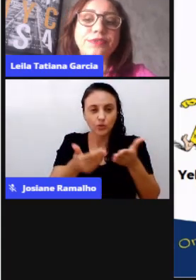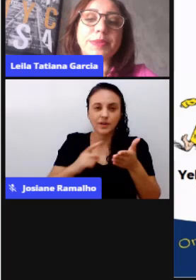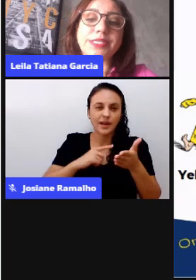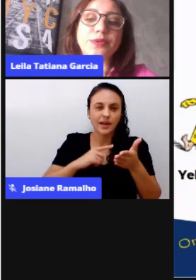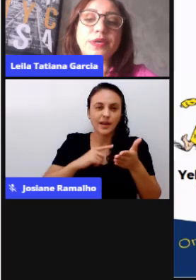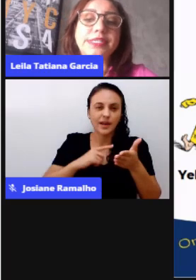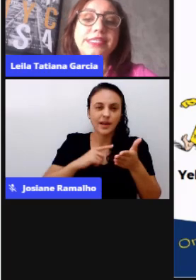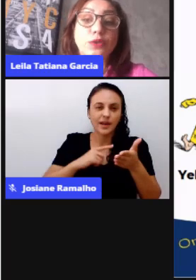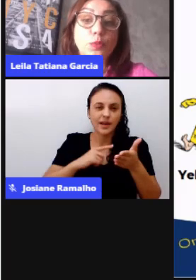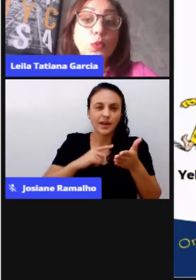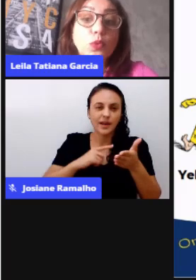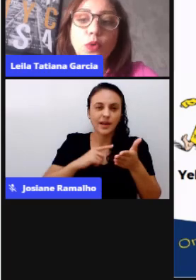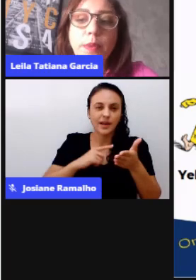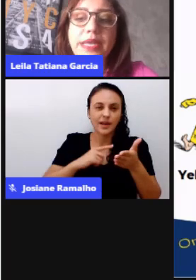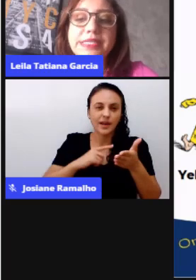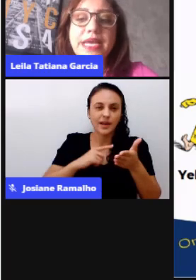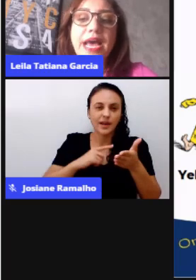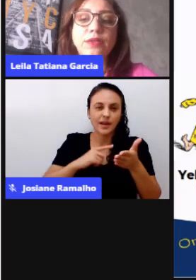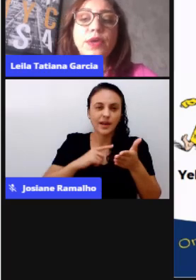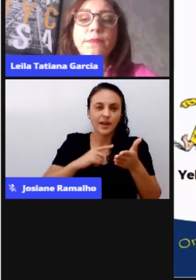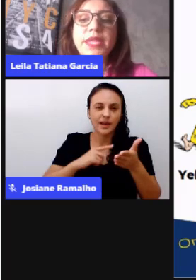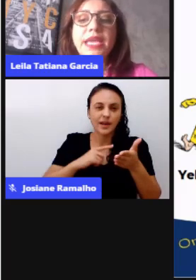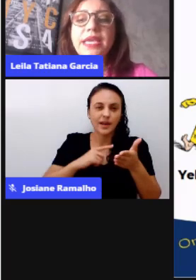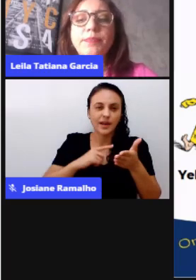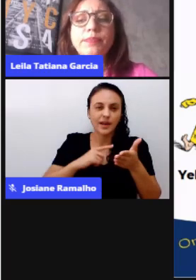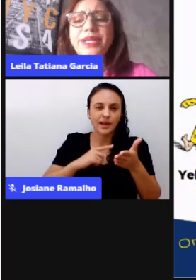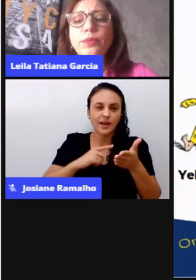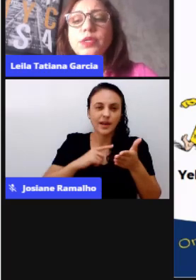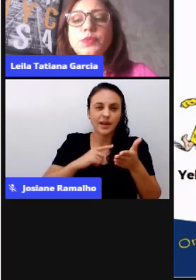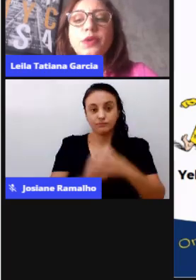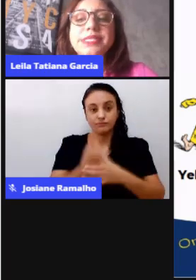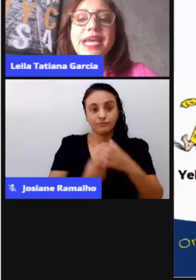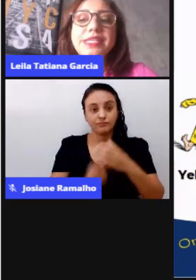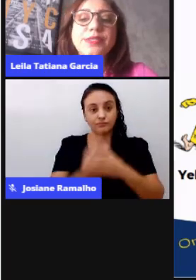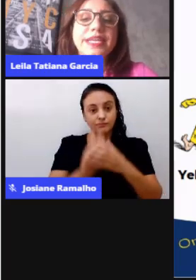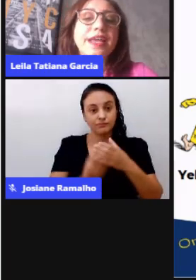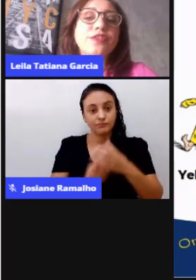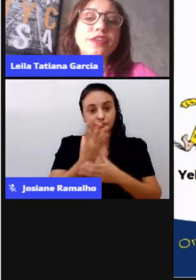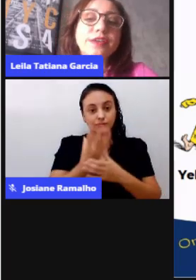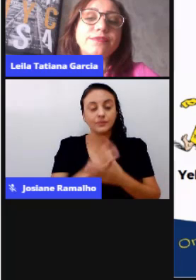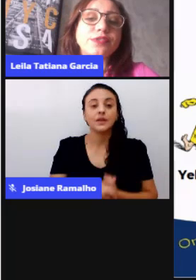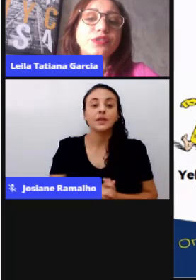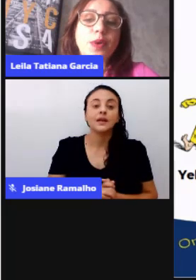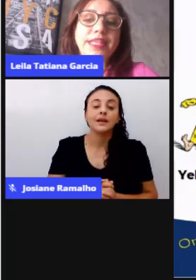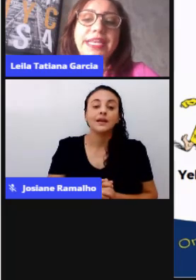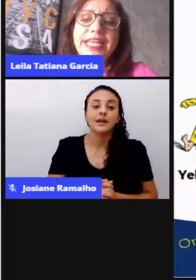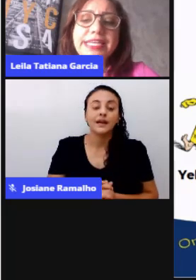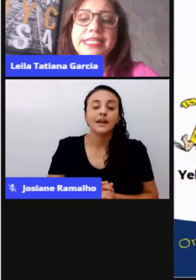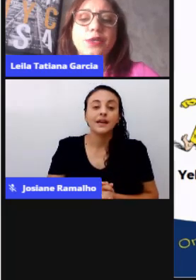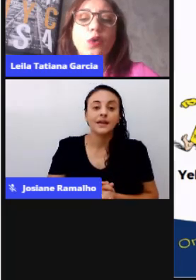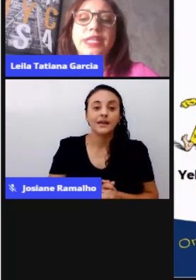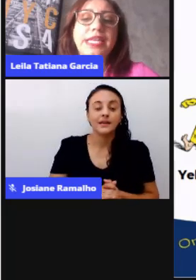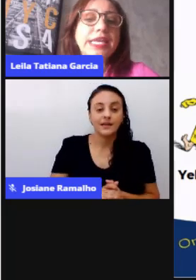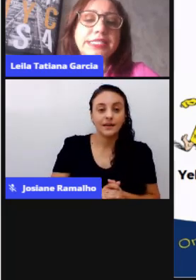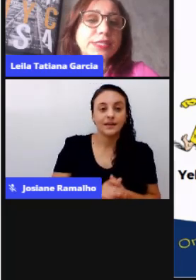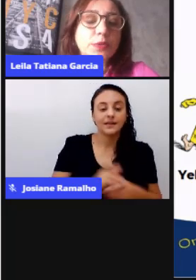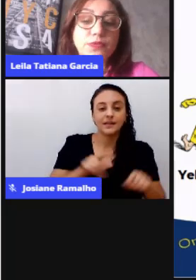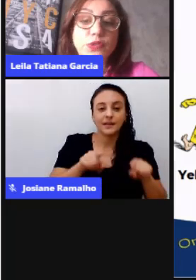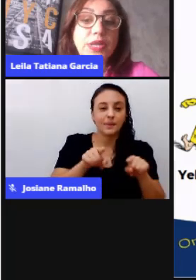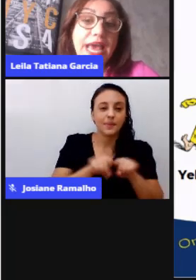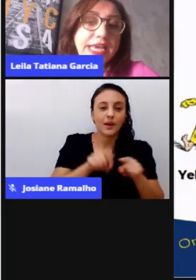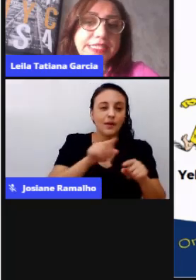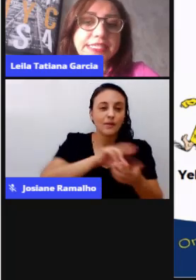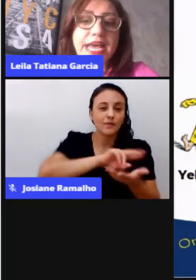velocidade das informações, esse no mundo globalizado, e inúmeros processos criativos de quadrinistas,